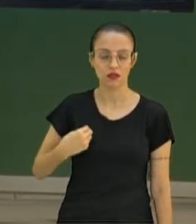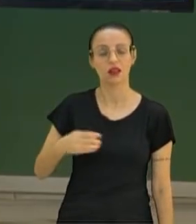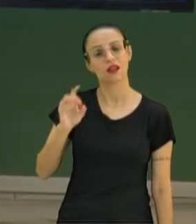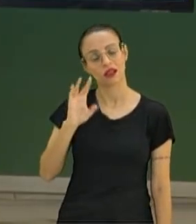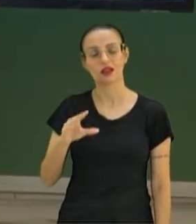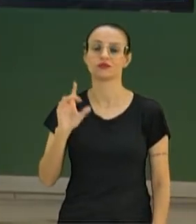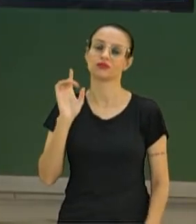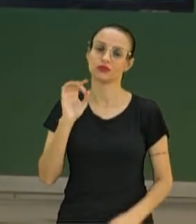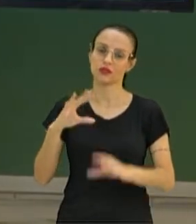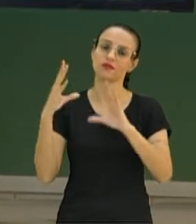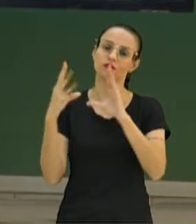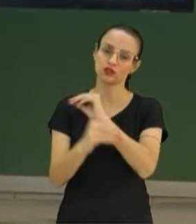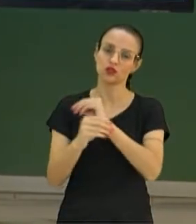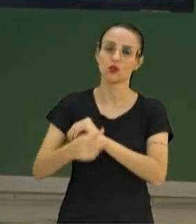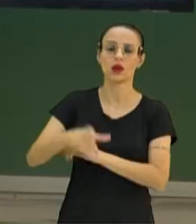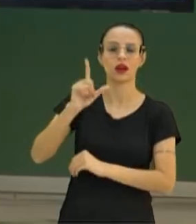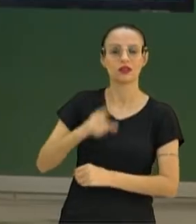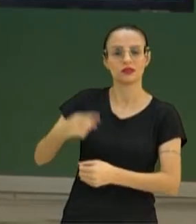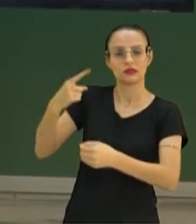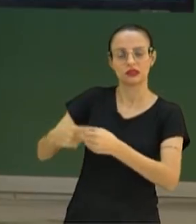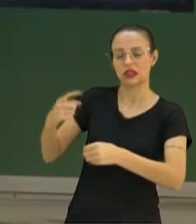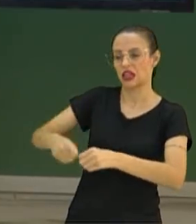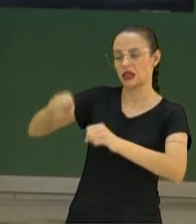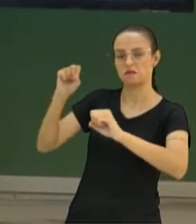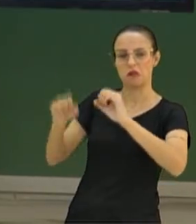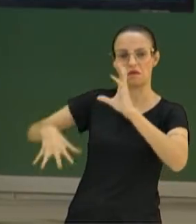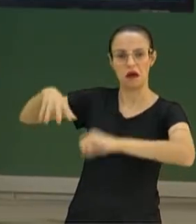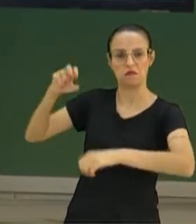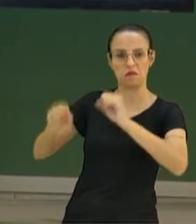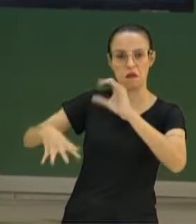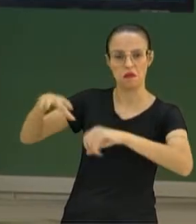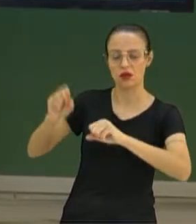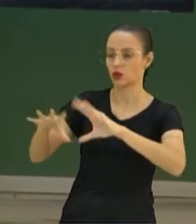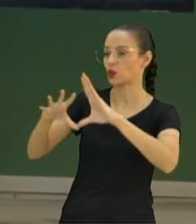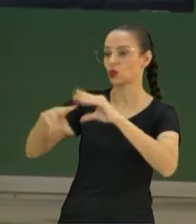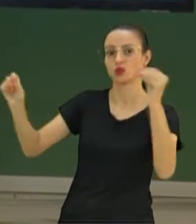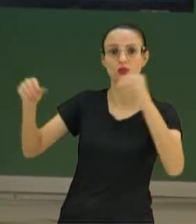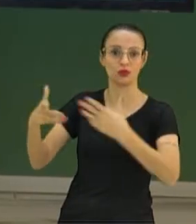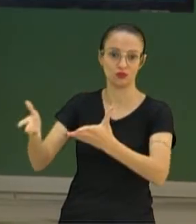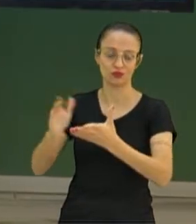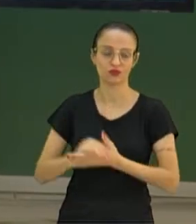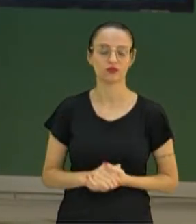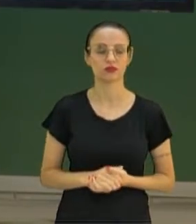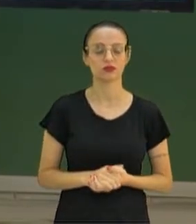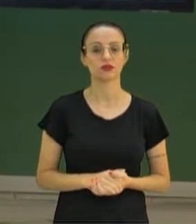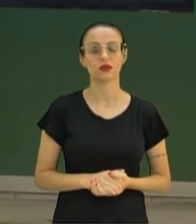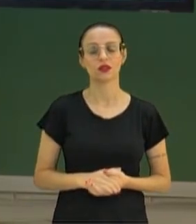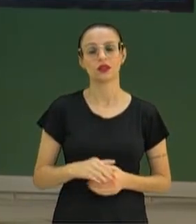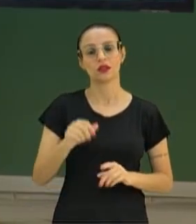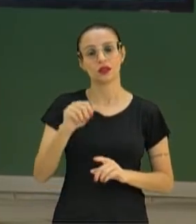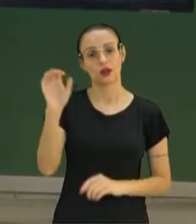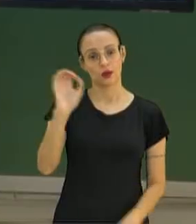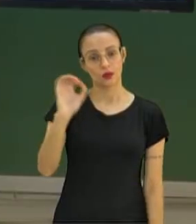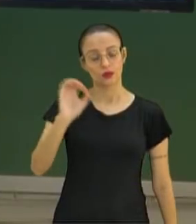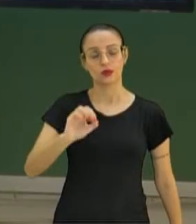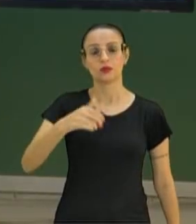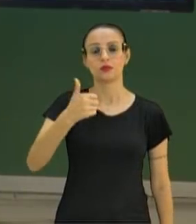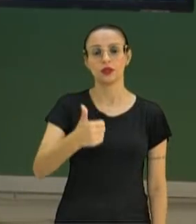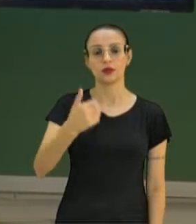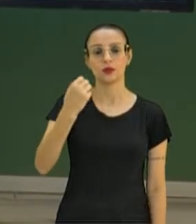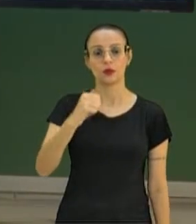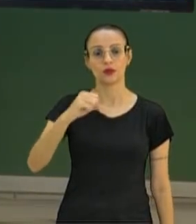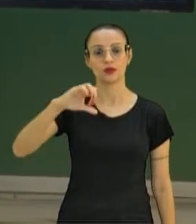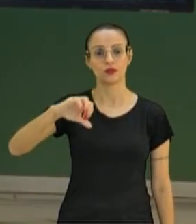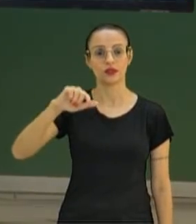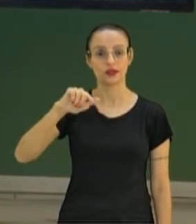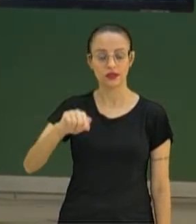conseguiram fugir antes de que a cidade, o Arraial, fosse massacrado e sumisse do mapa, né? Em outubro de 1897,